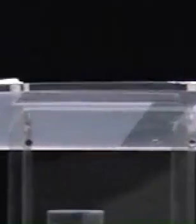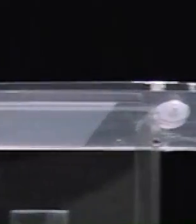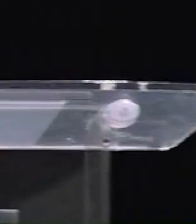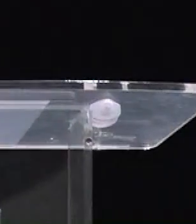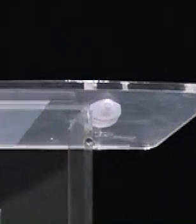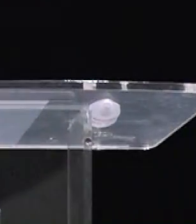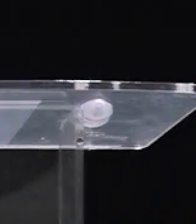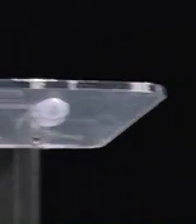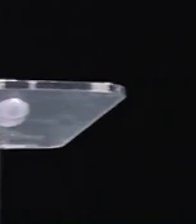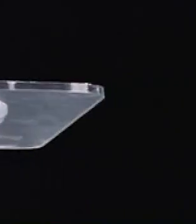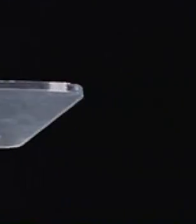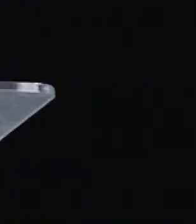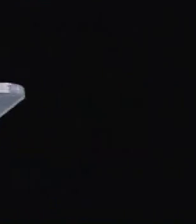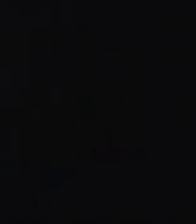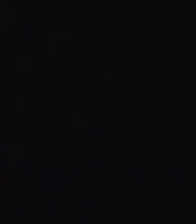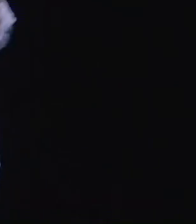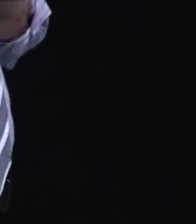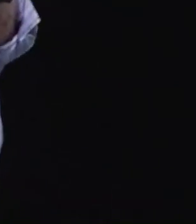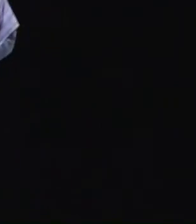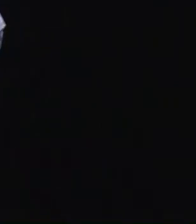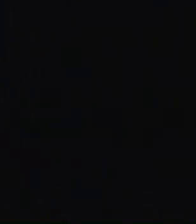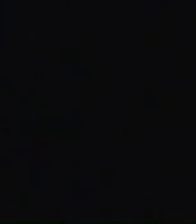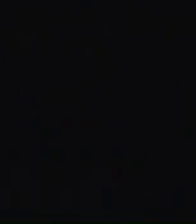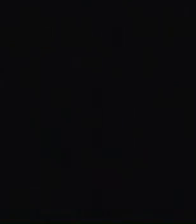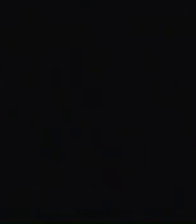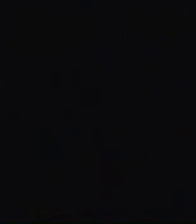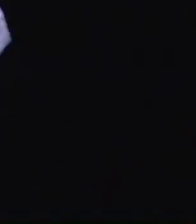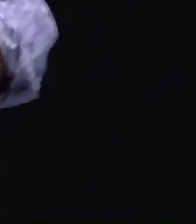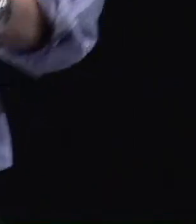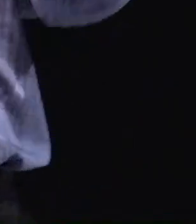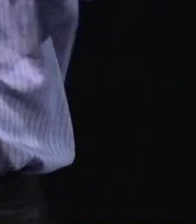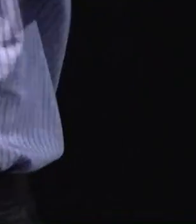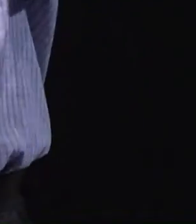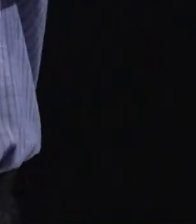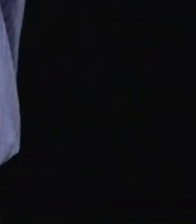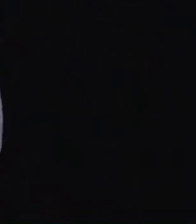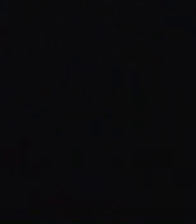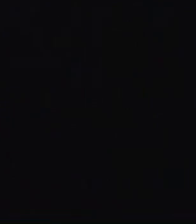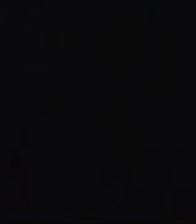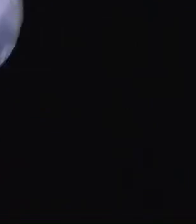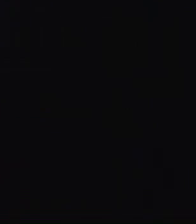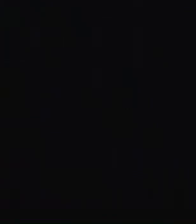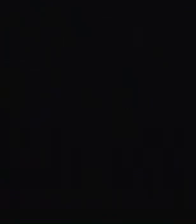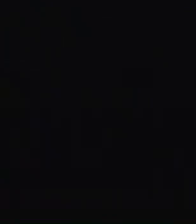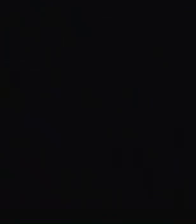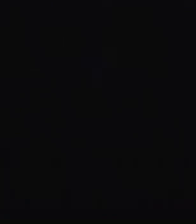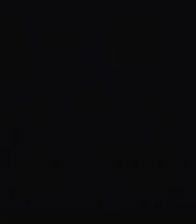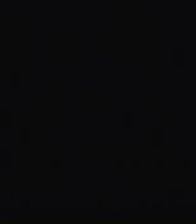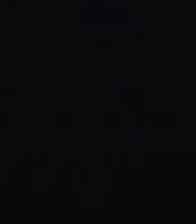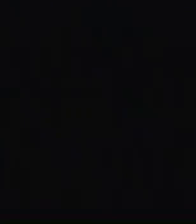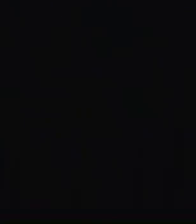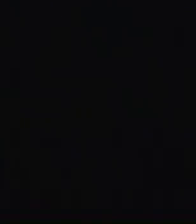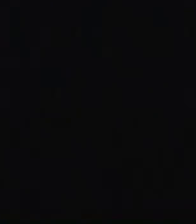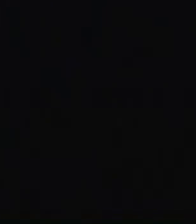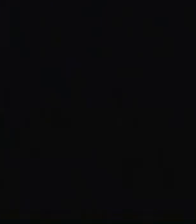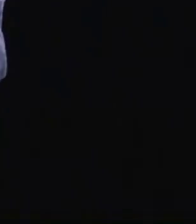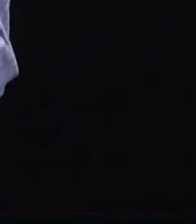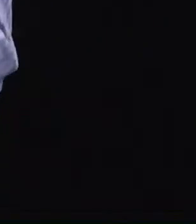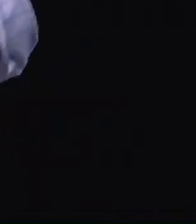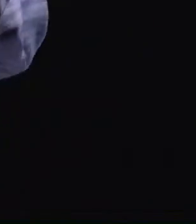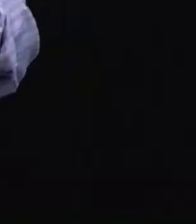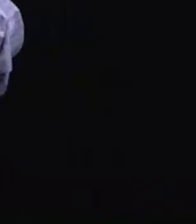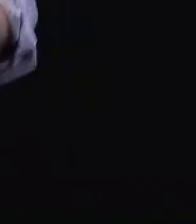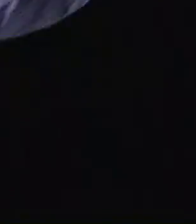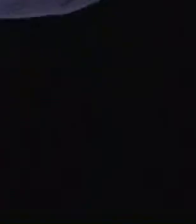que Deus te ama tanto que você jamais será capaz de compreender,